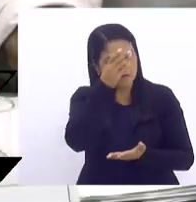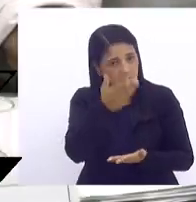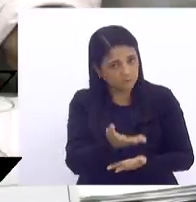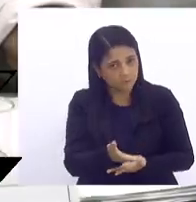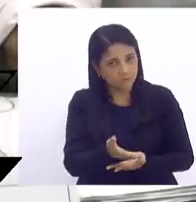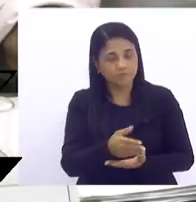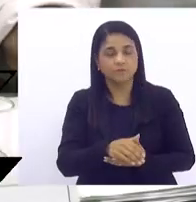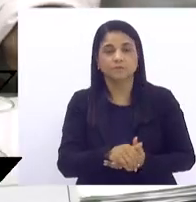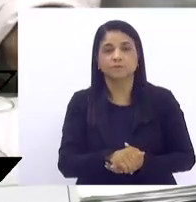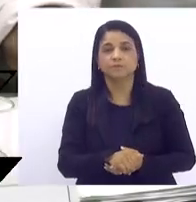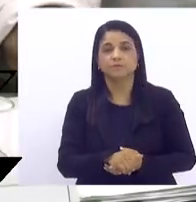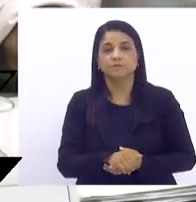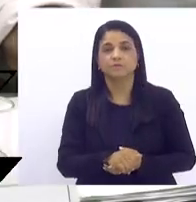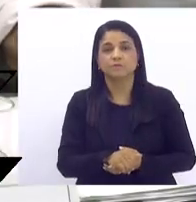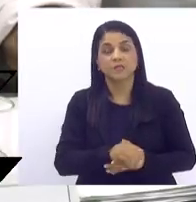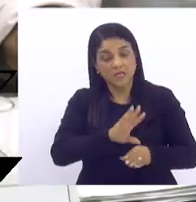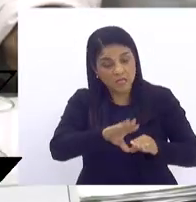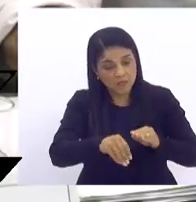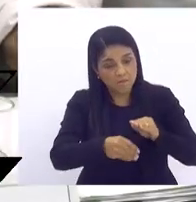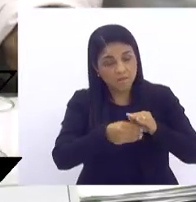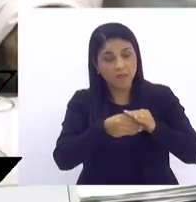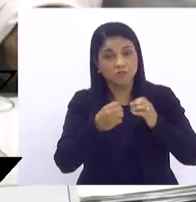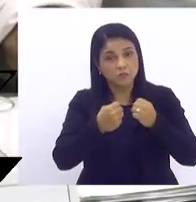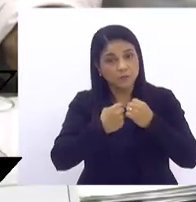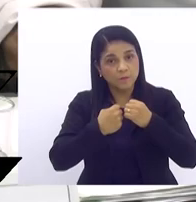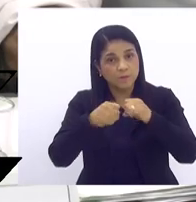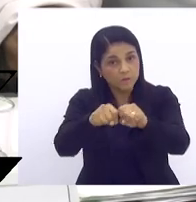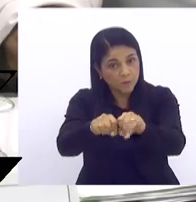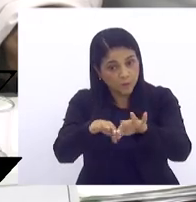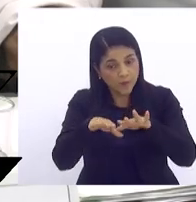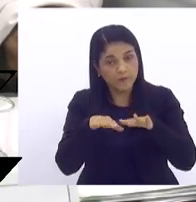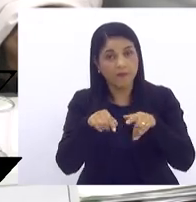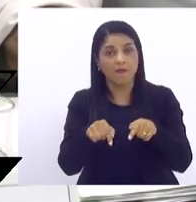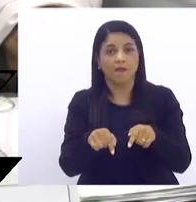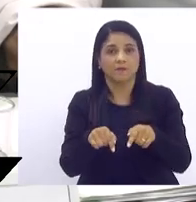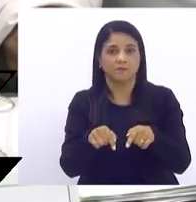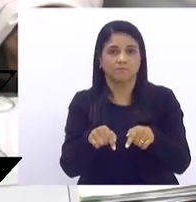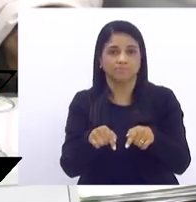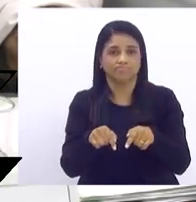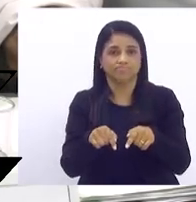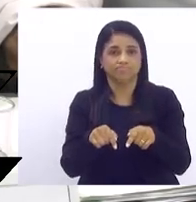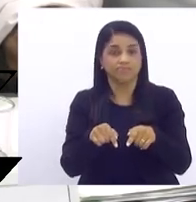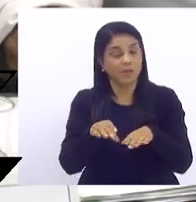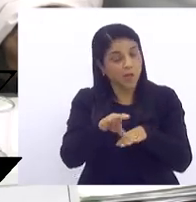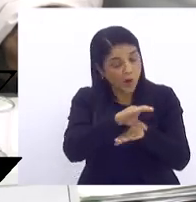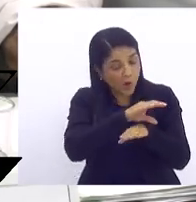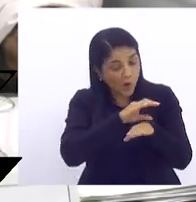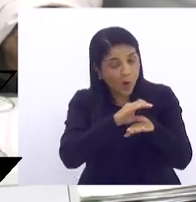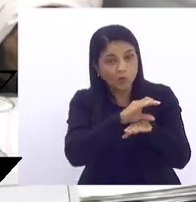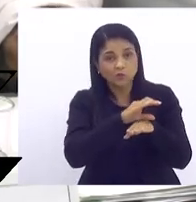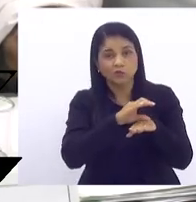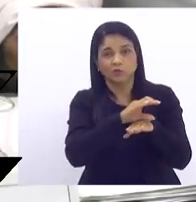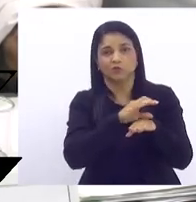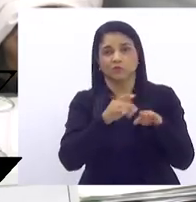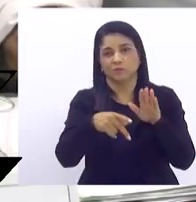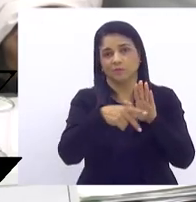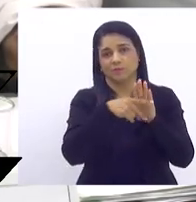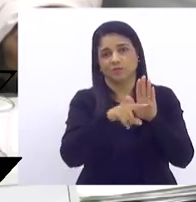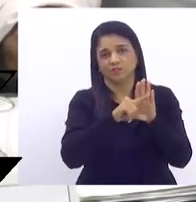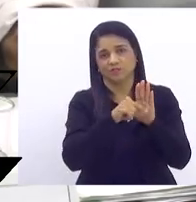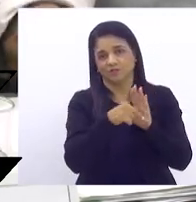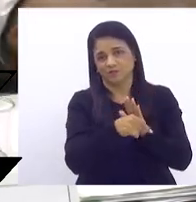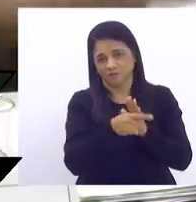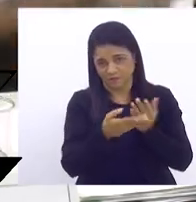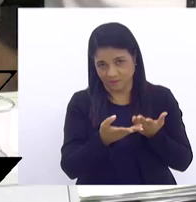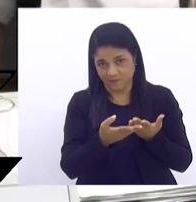que emende no plenário, aonde achar necessário, porque ele é constitucional. E a preocupação, estou